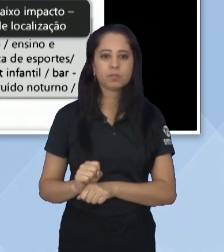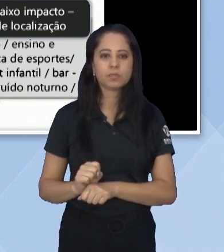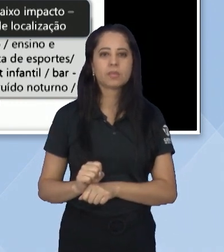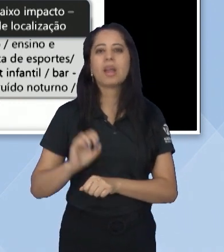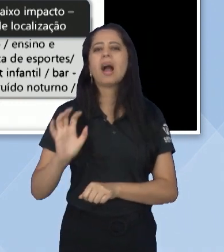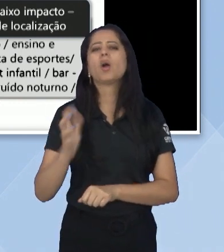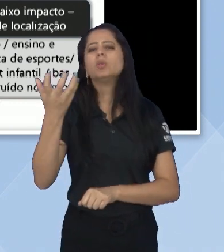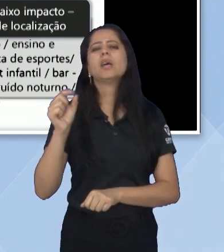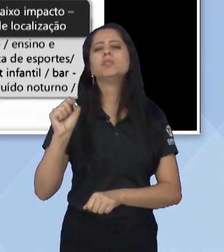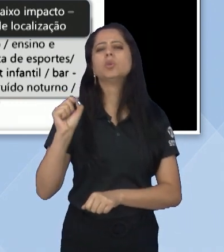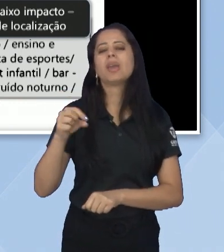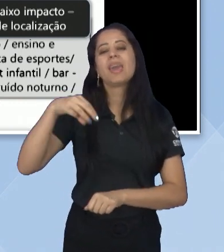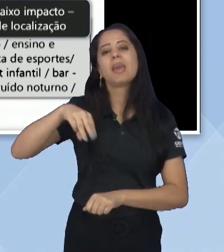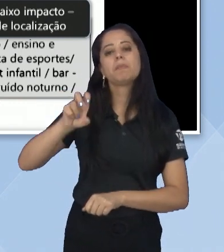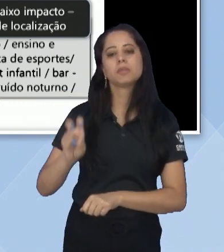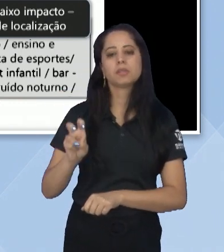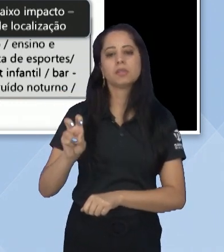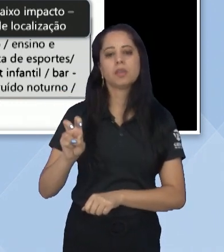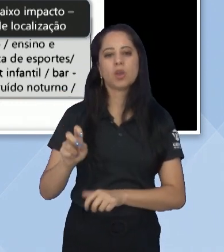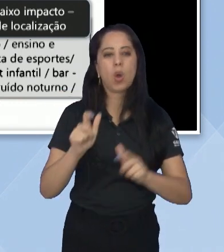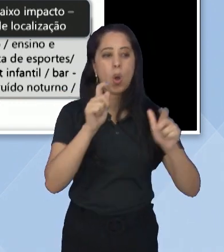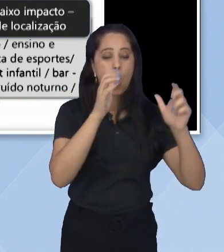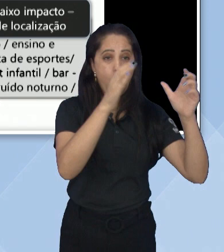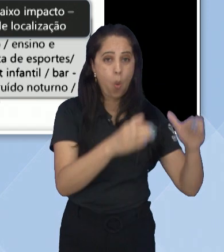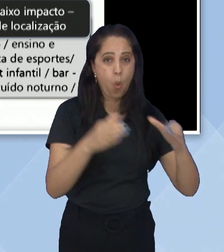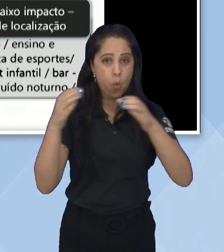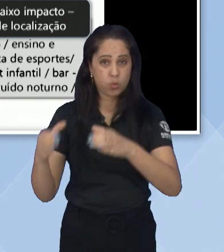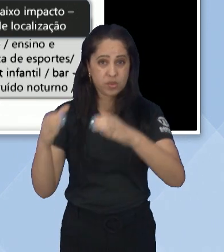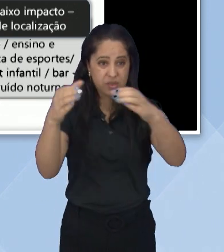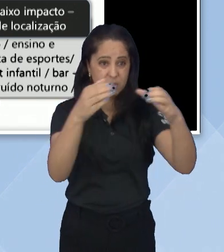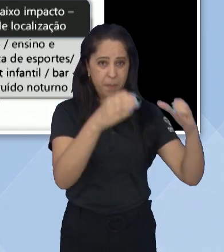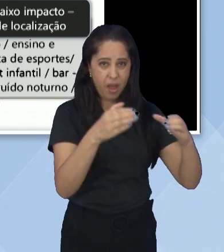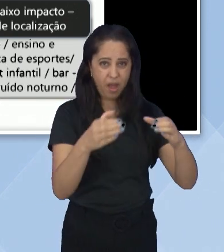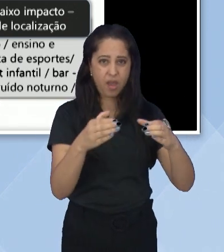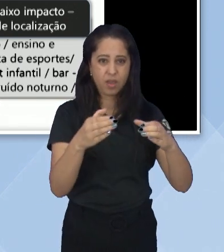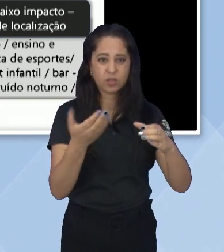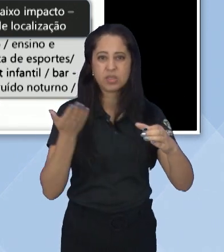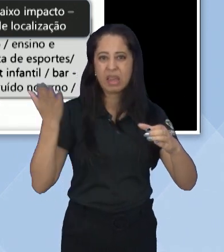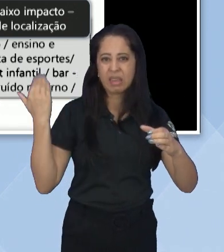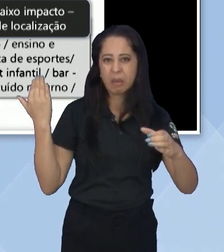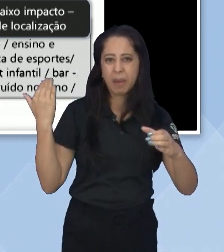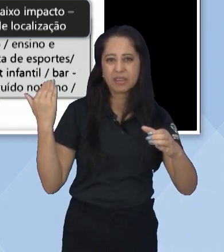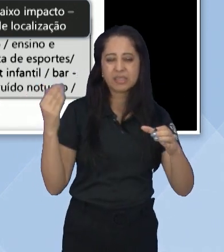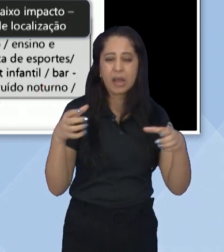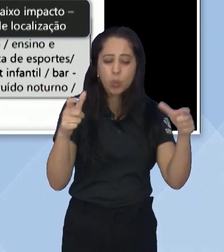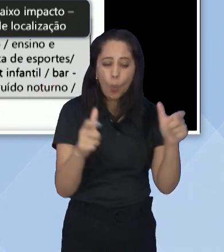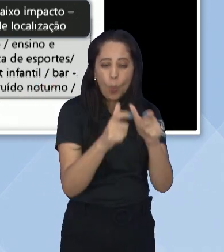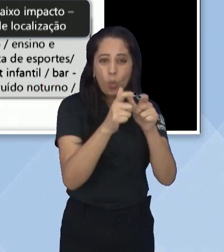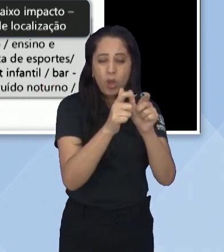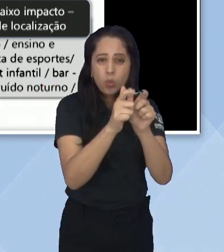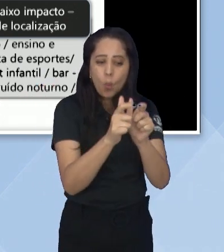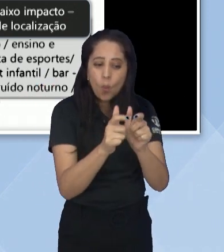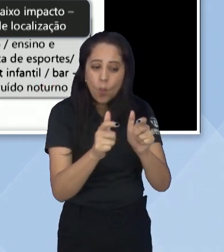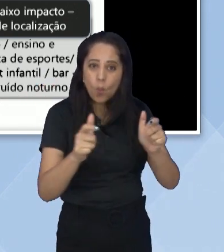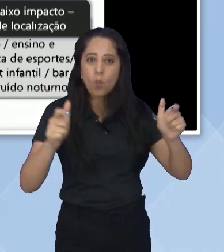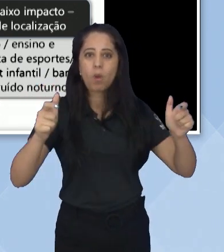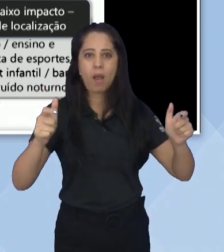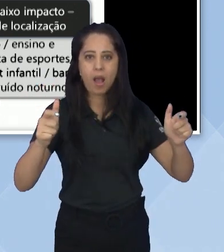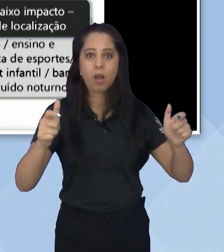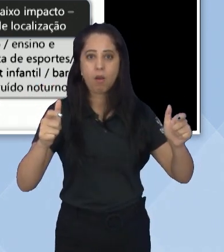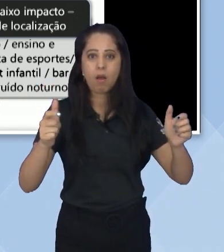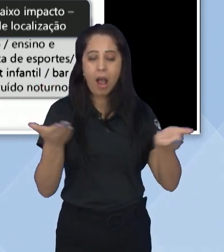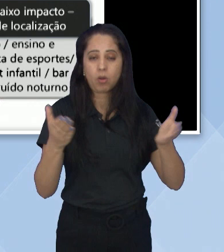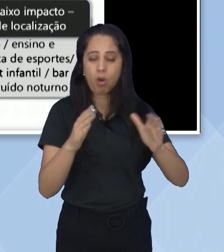acontece com as M5 muitos bairros que foram regularizados eles não têm o tamanho mínimo de uma lei muitas vezes atestada que tem de sede